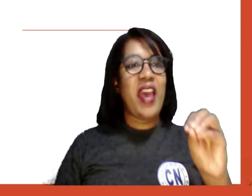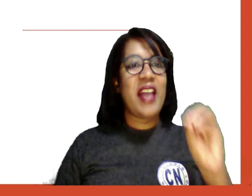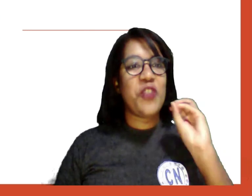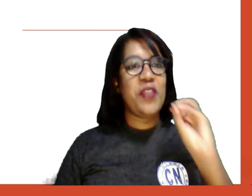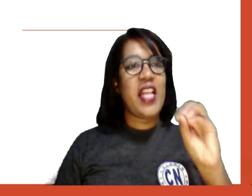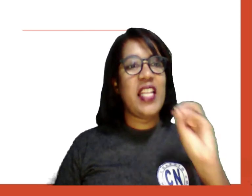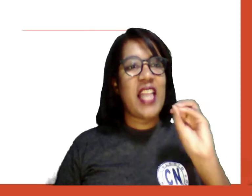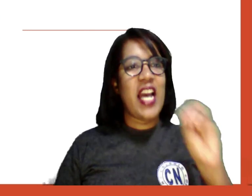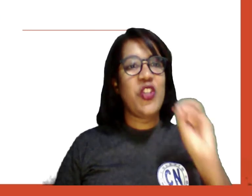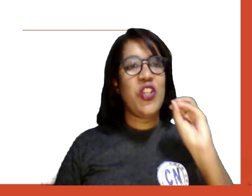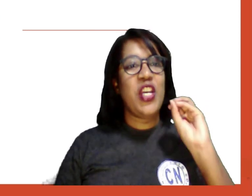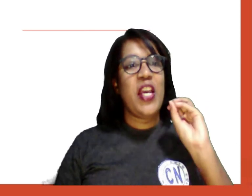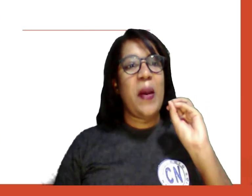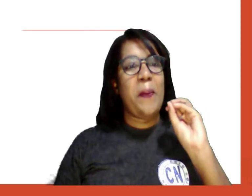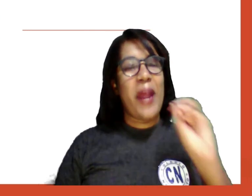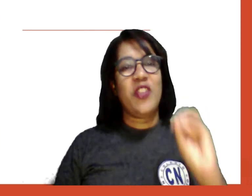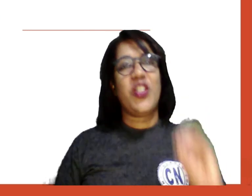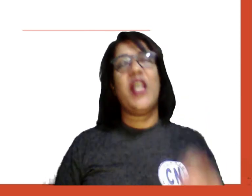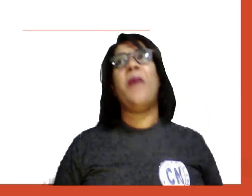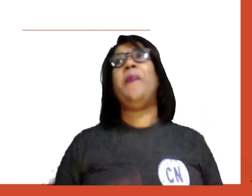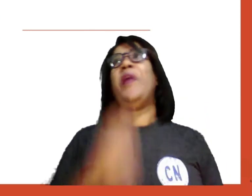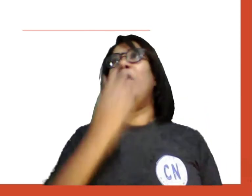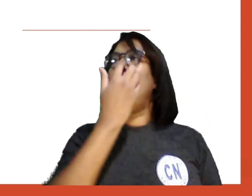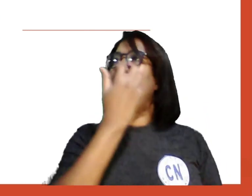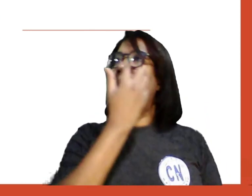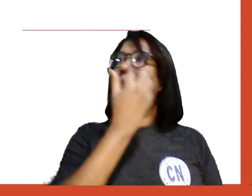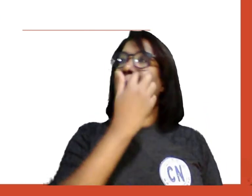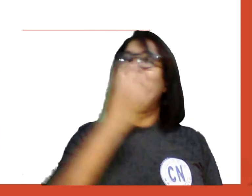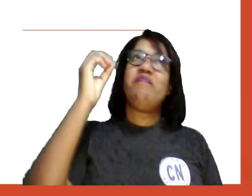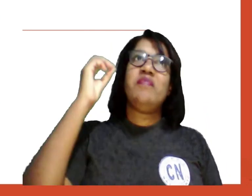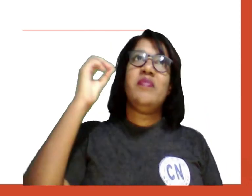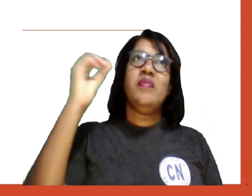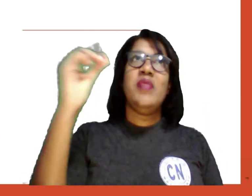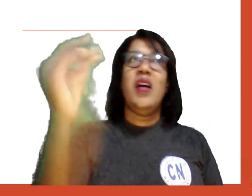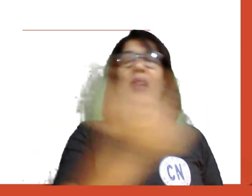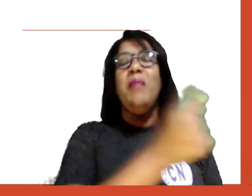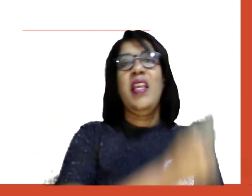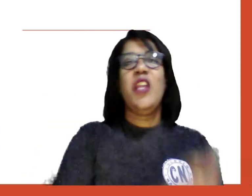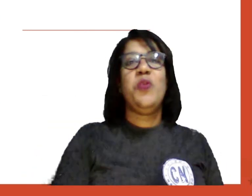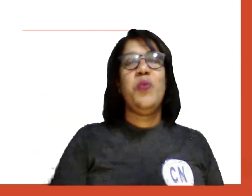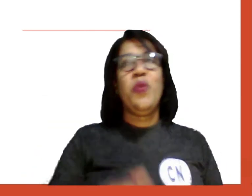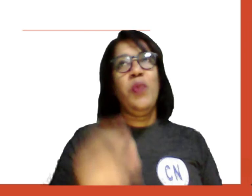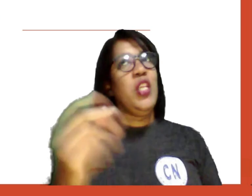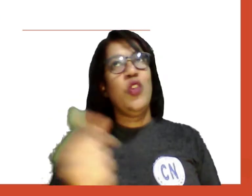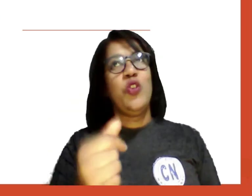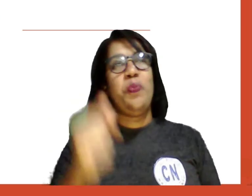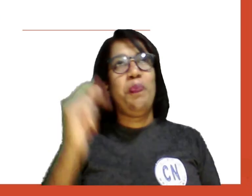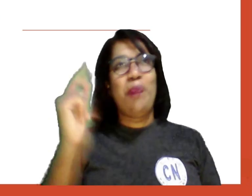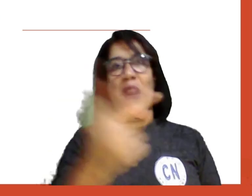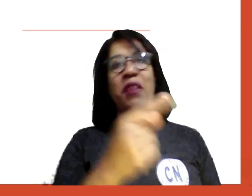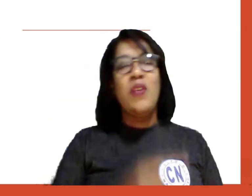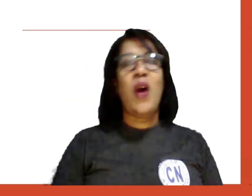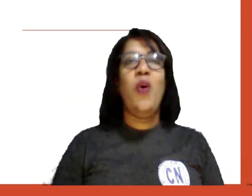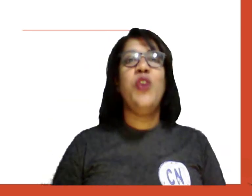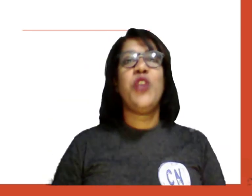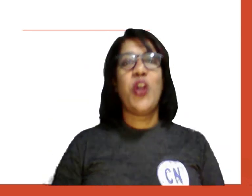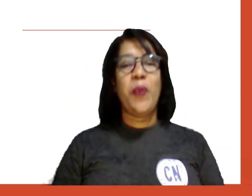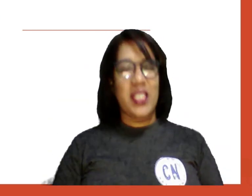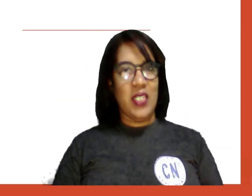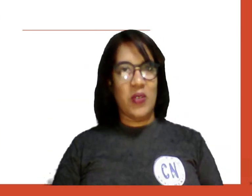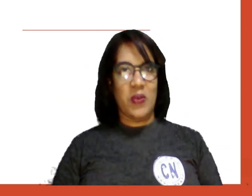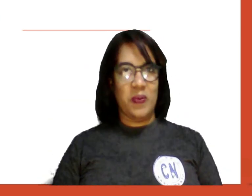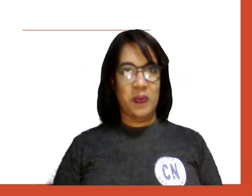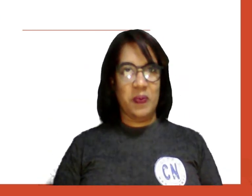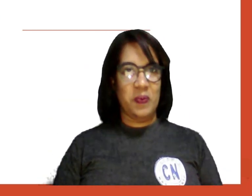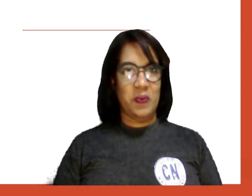mais diversas finalidades práticas. Vamos lá! Meninas, meninos, para fazer um arroz, o